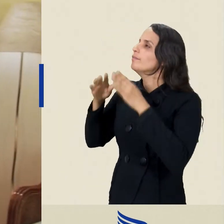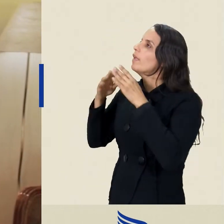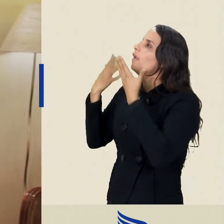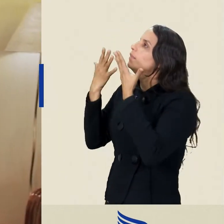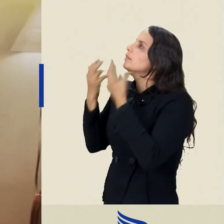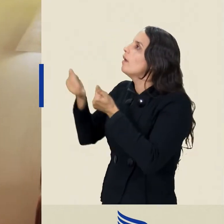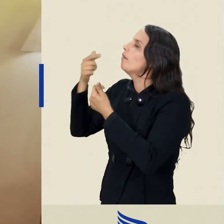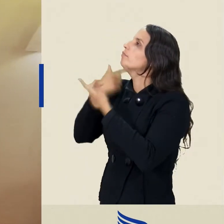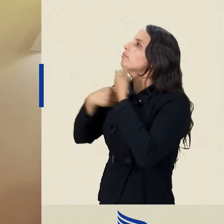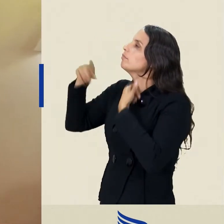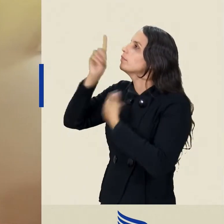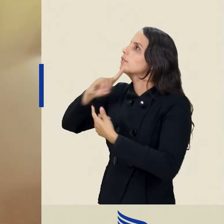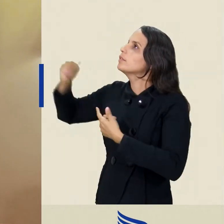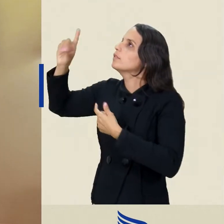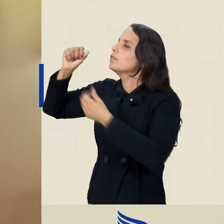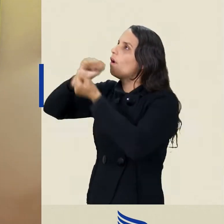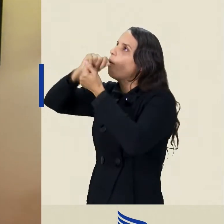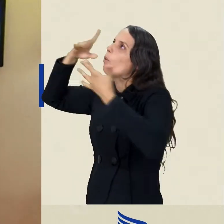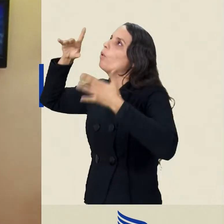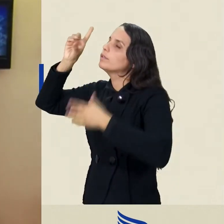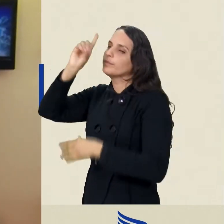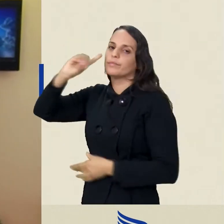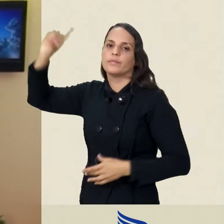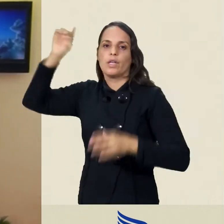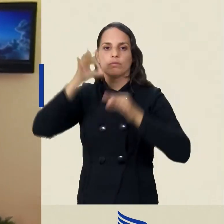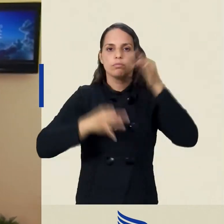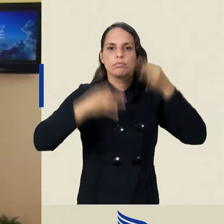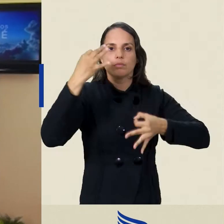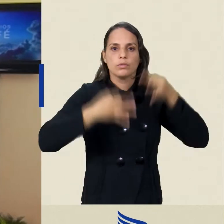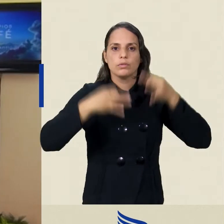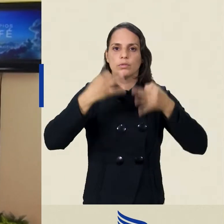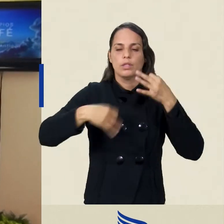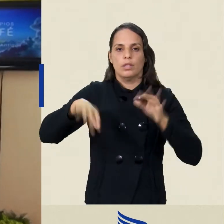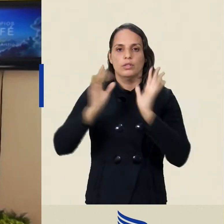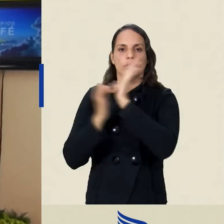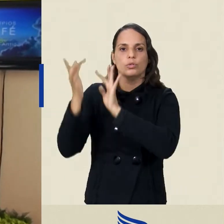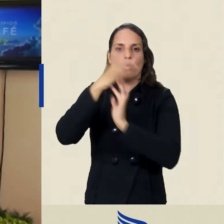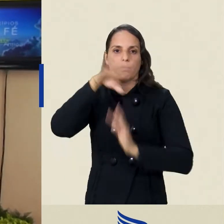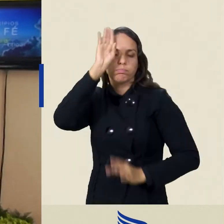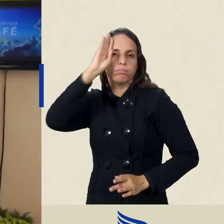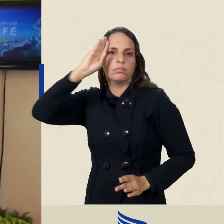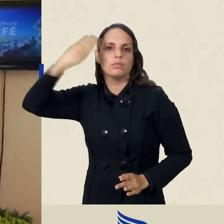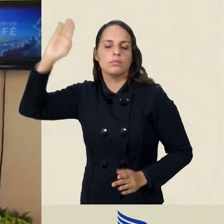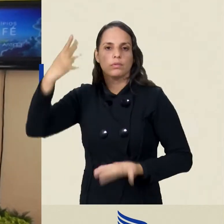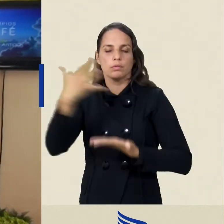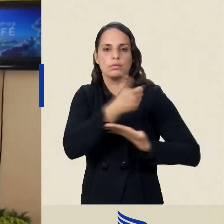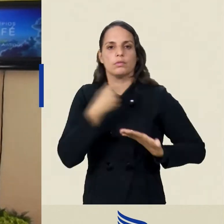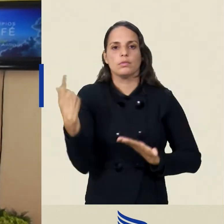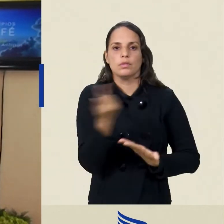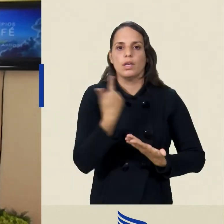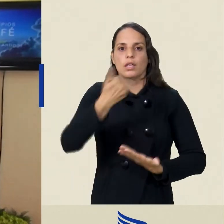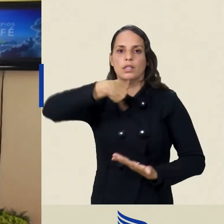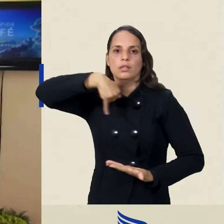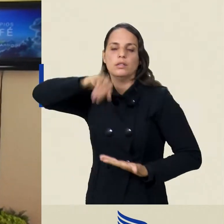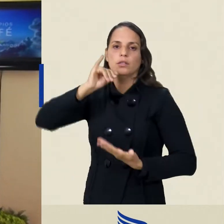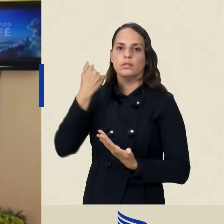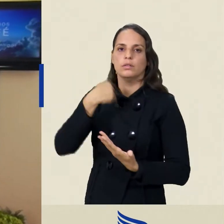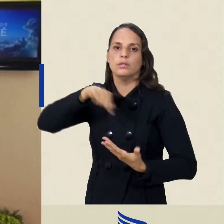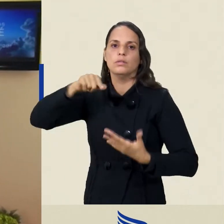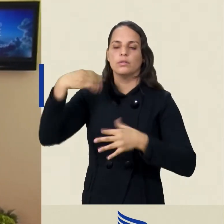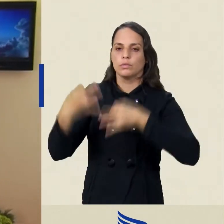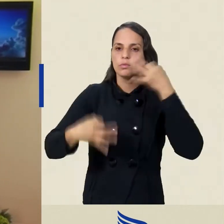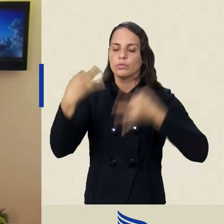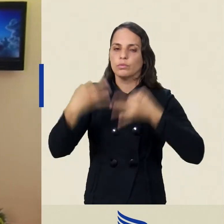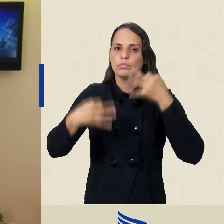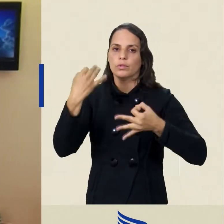por julgar a humanidade, pois Cristo é o centro de nossa salvação. Se fôssemos levados a juízo sem o sangue de